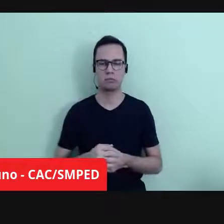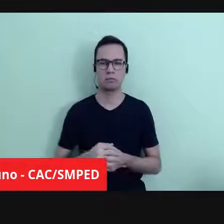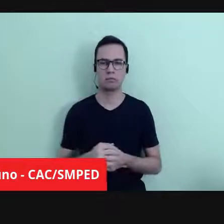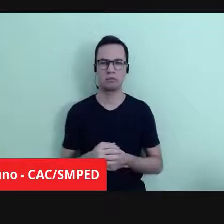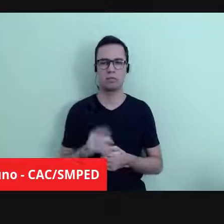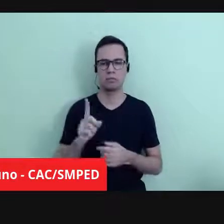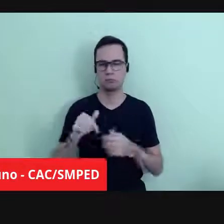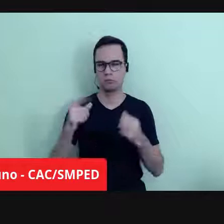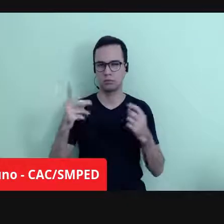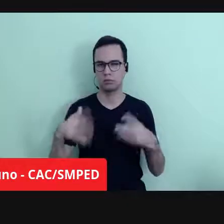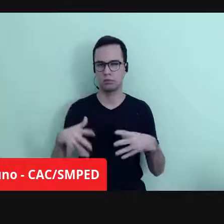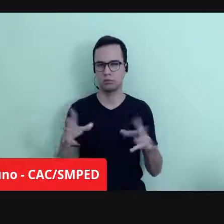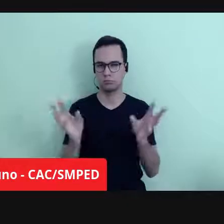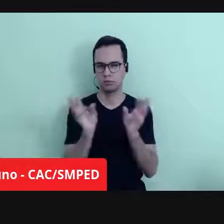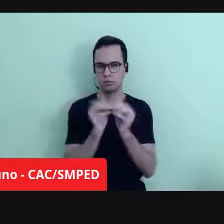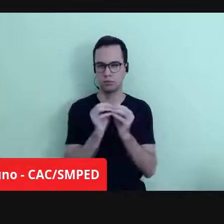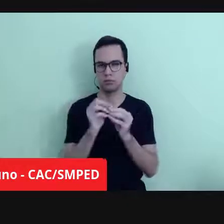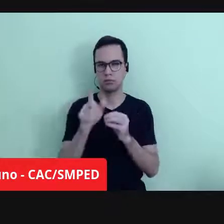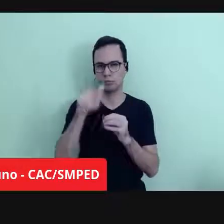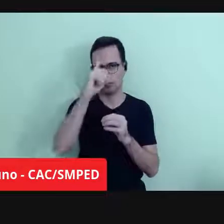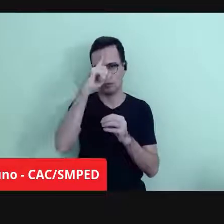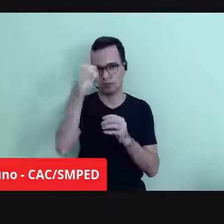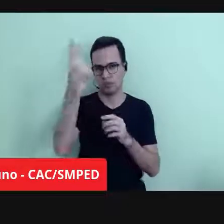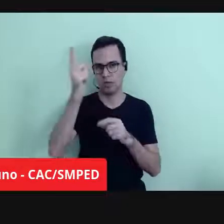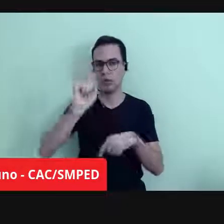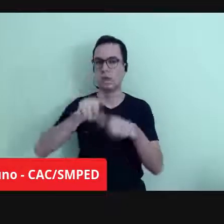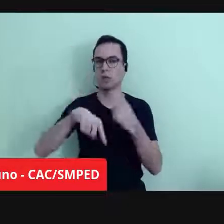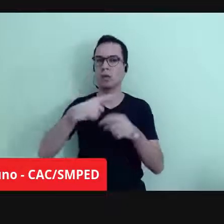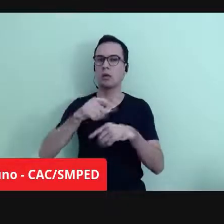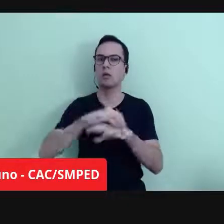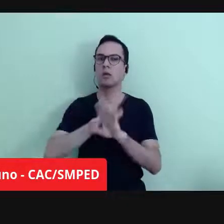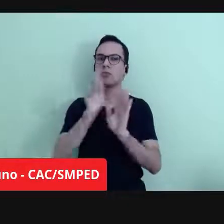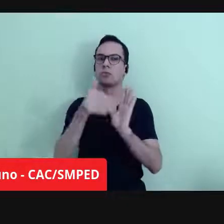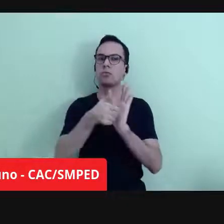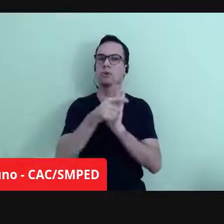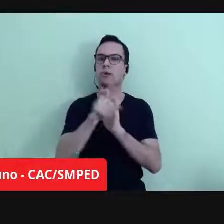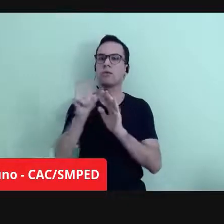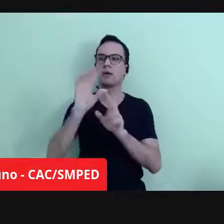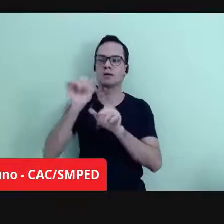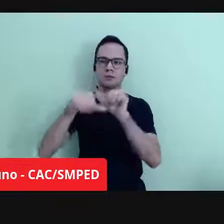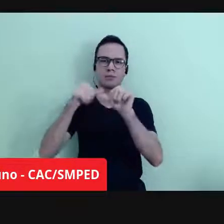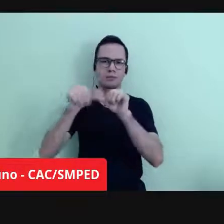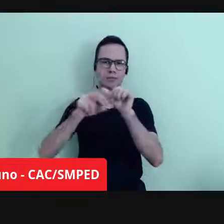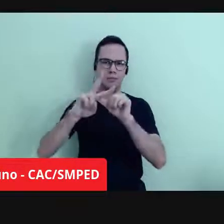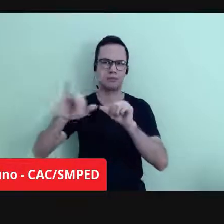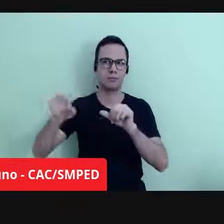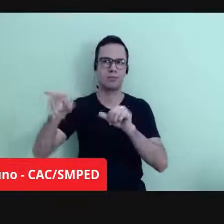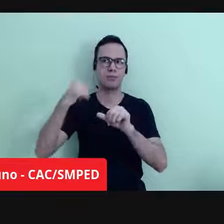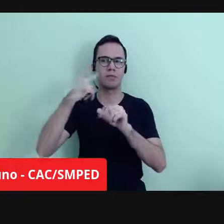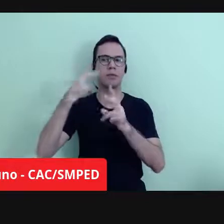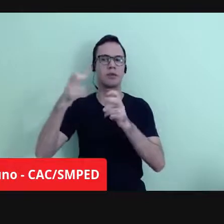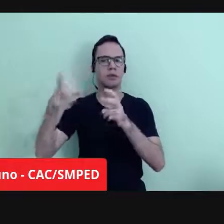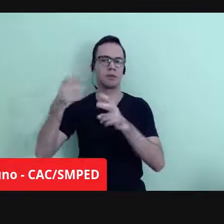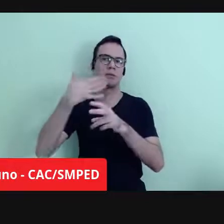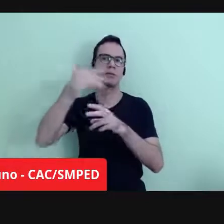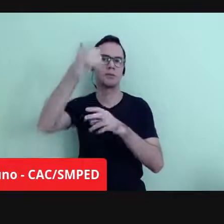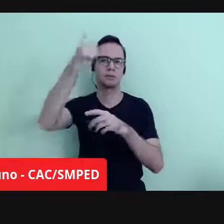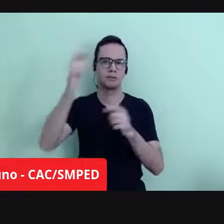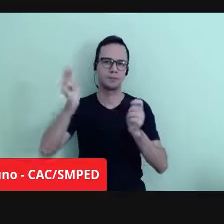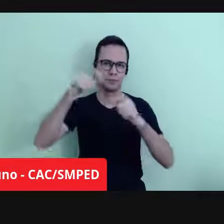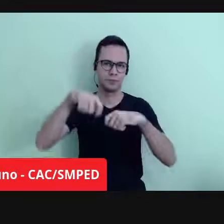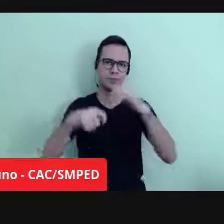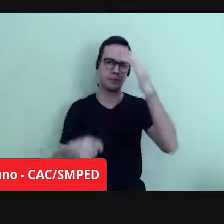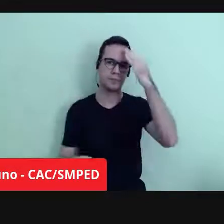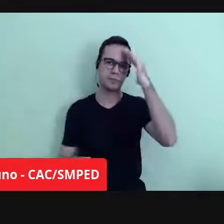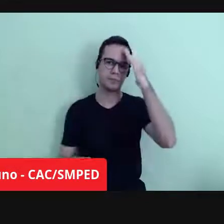mas vamos seguir meio com essa ideia, e daqui a um tempo todas essas terminologias elas vão mudar e a gente vai olhar de uma outra forma aí para esses estudos